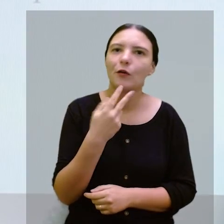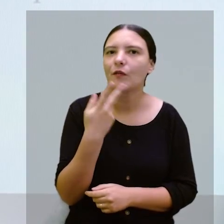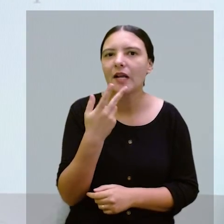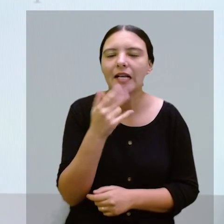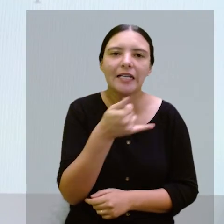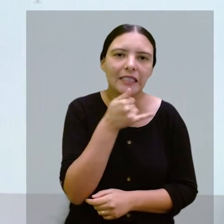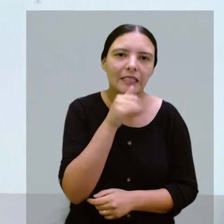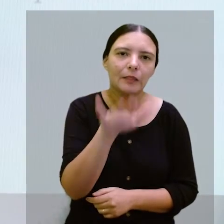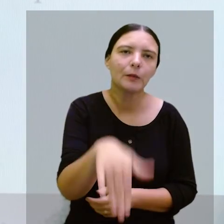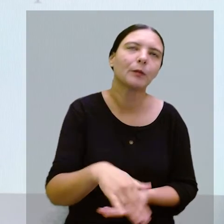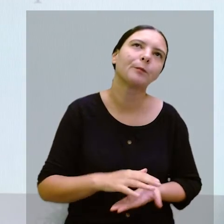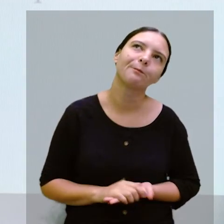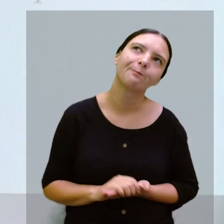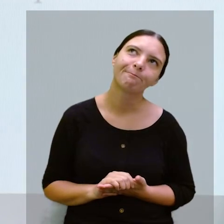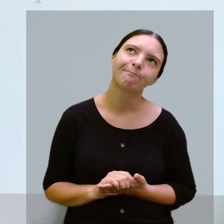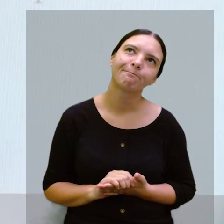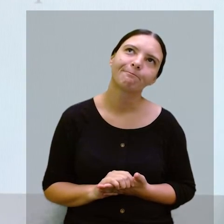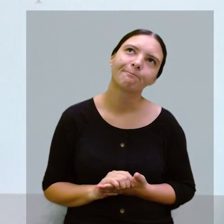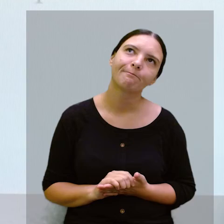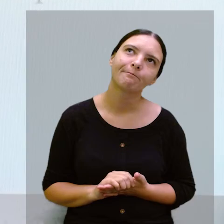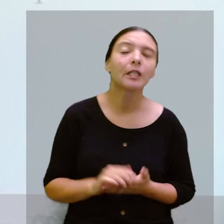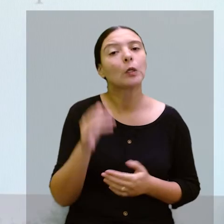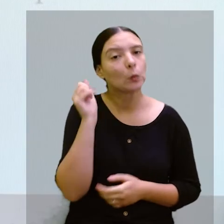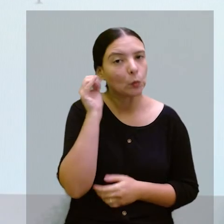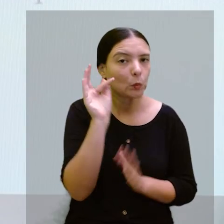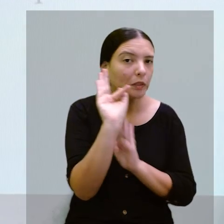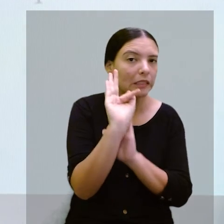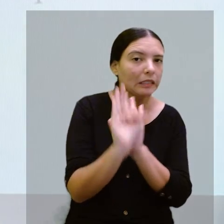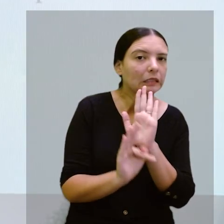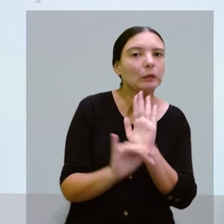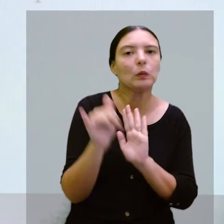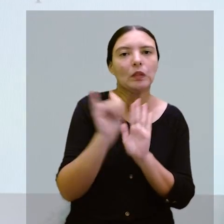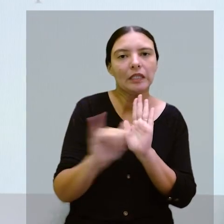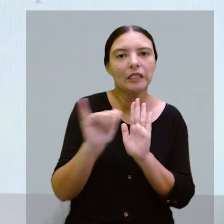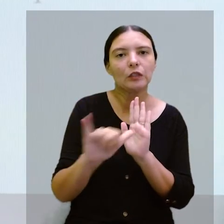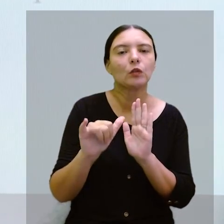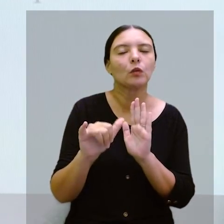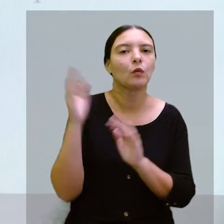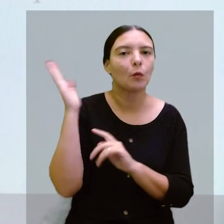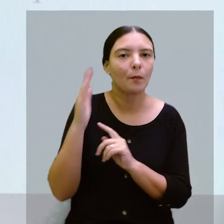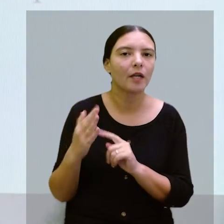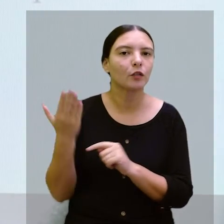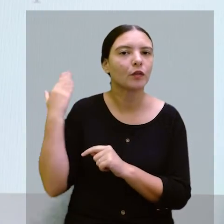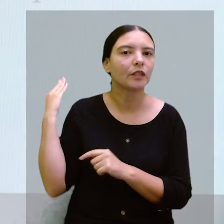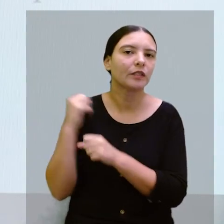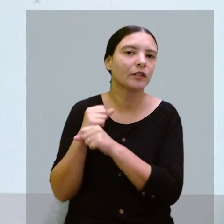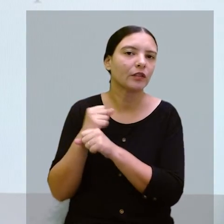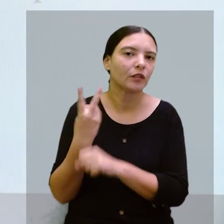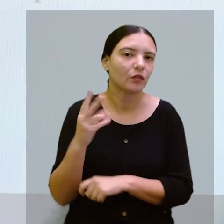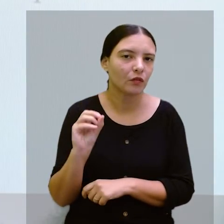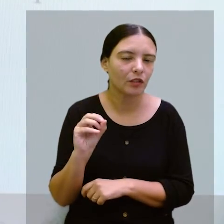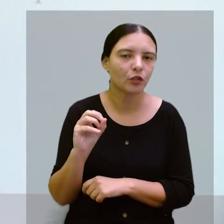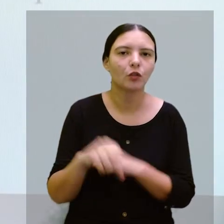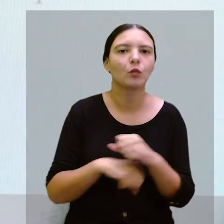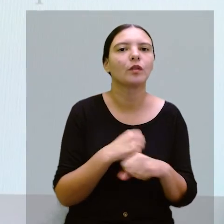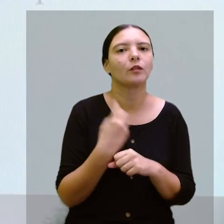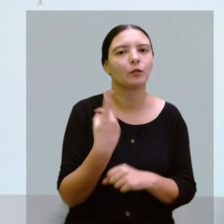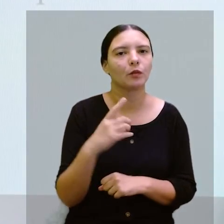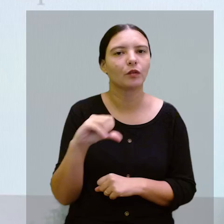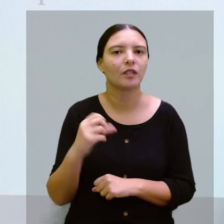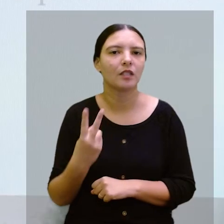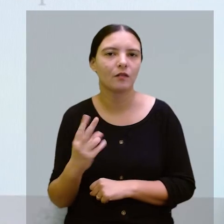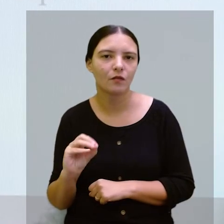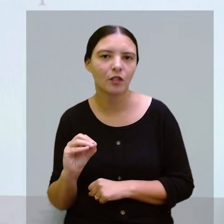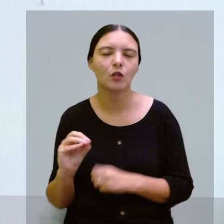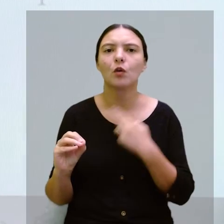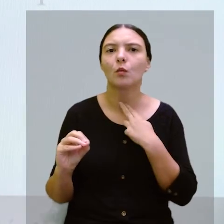que... num texto que constrói uma narrativa sobre o Brasil dos anos 20, de 1920, eu não